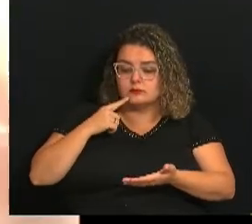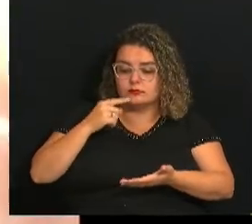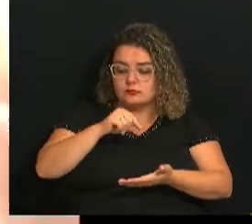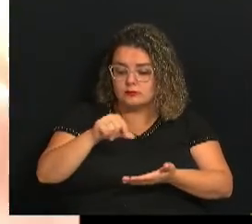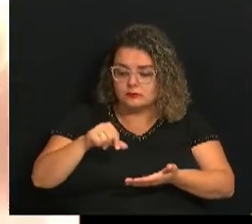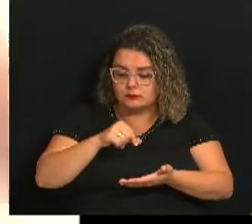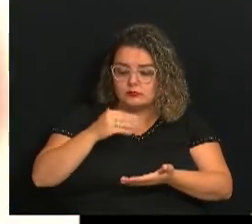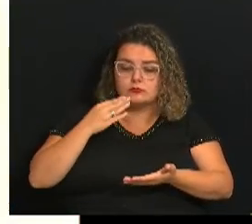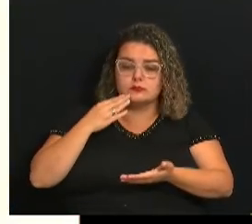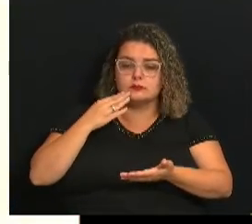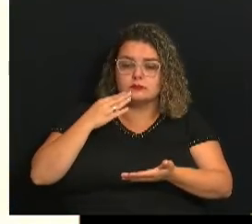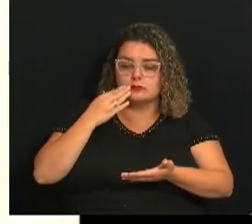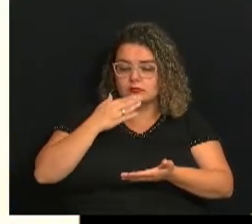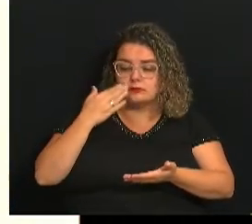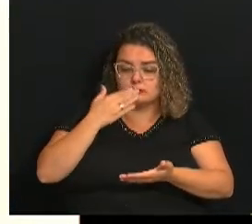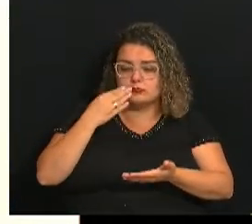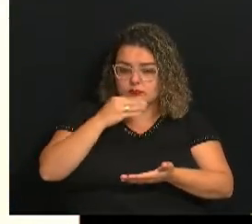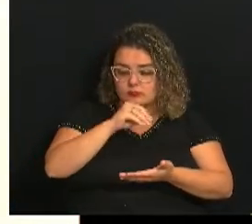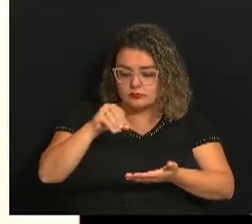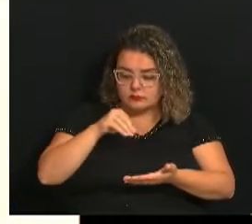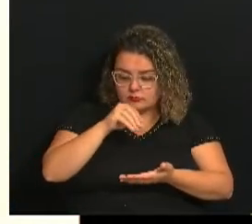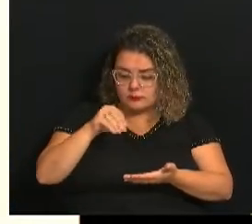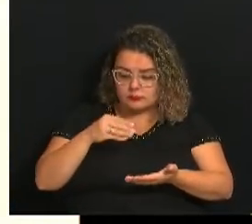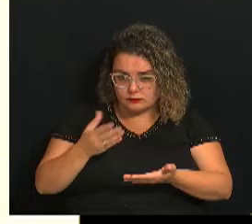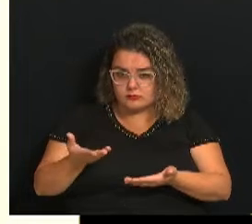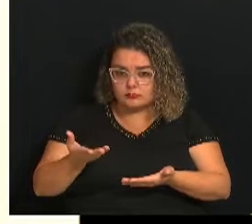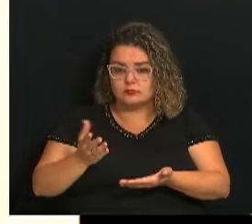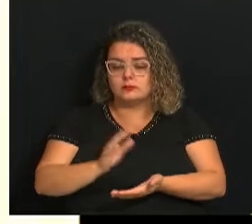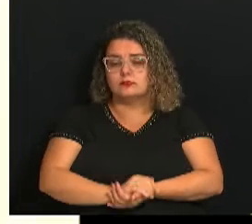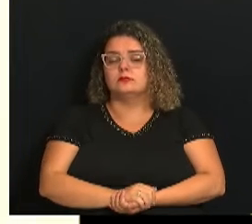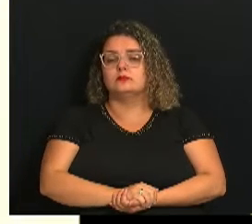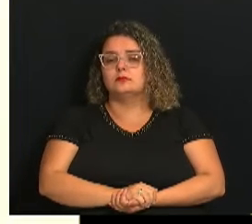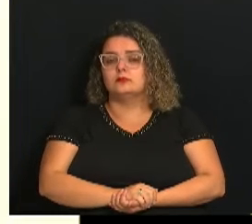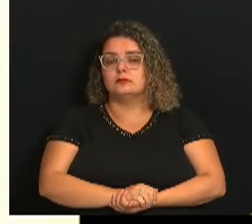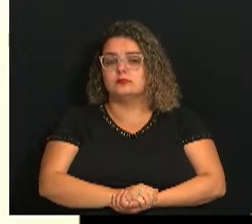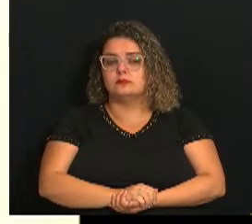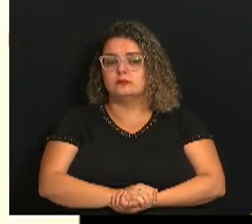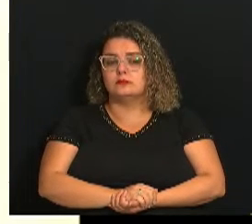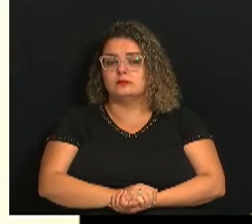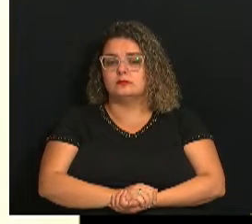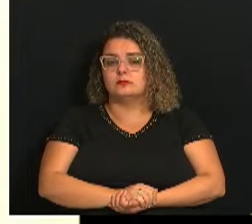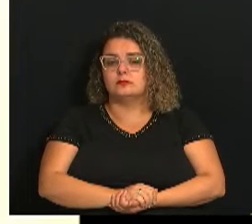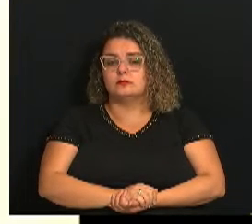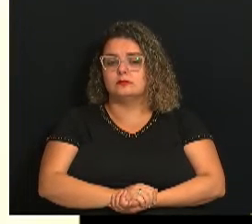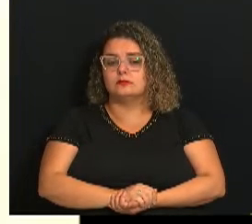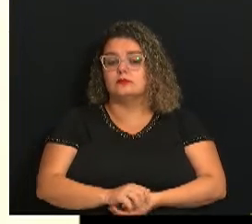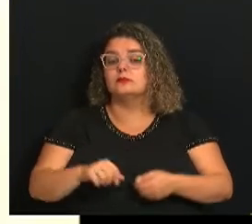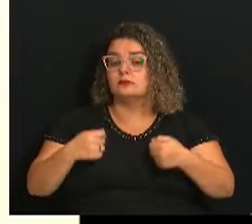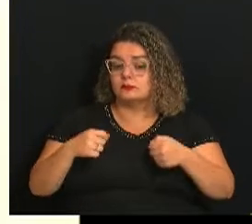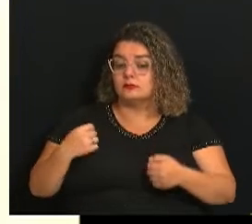do trabalhador ter. É importante também destacar assim, que é necessário